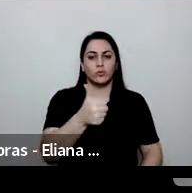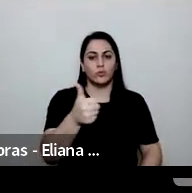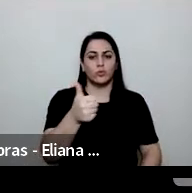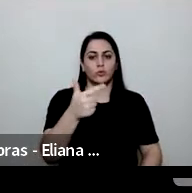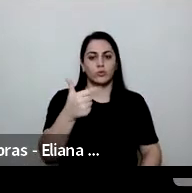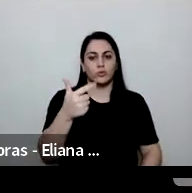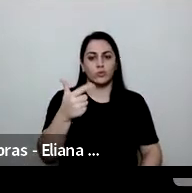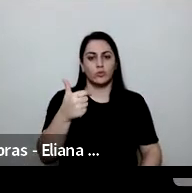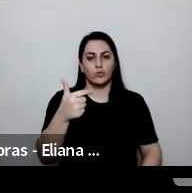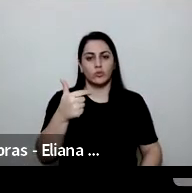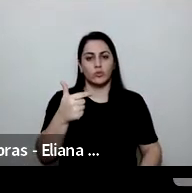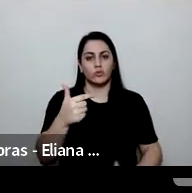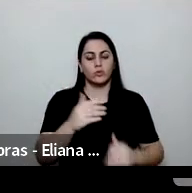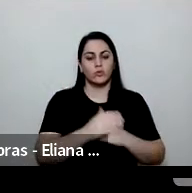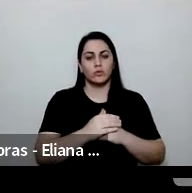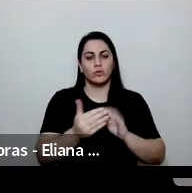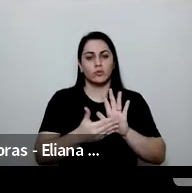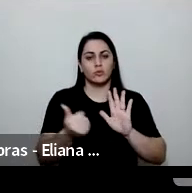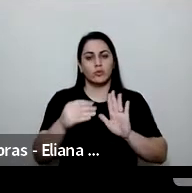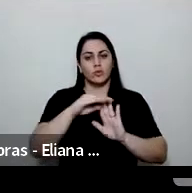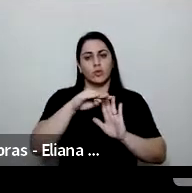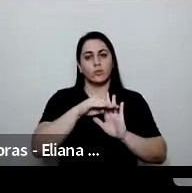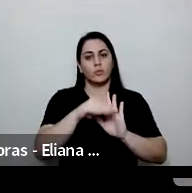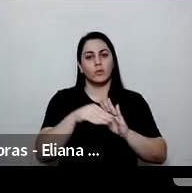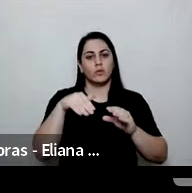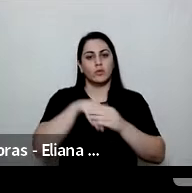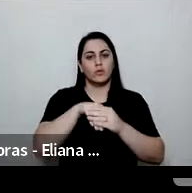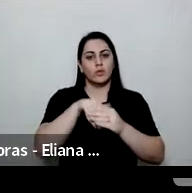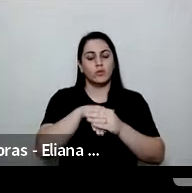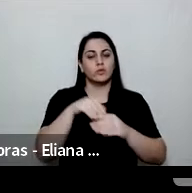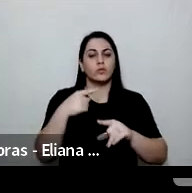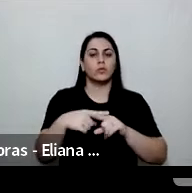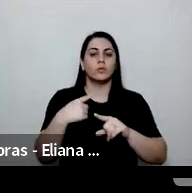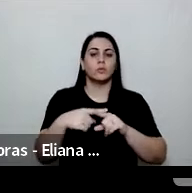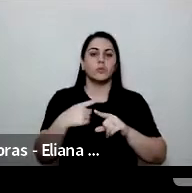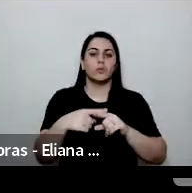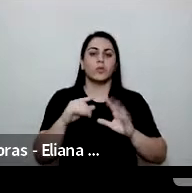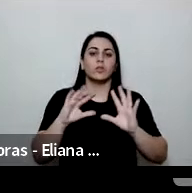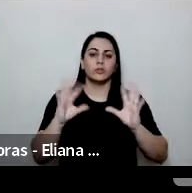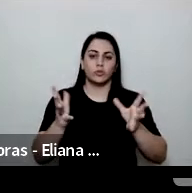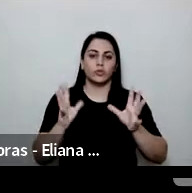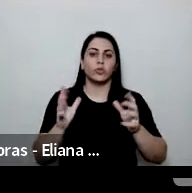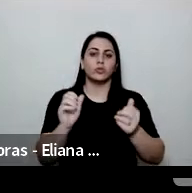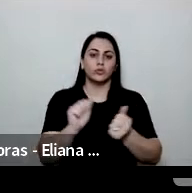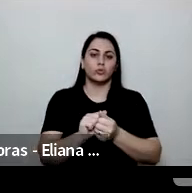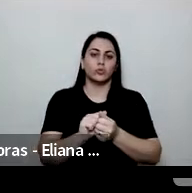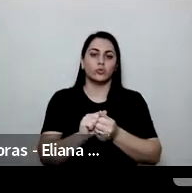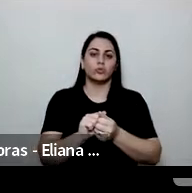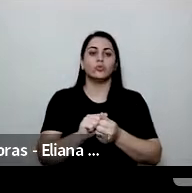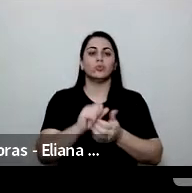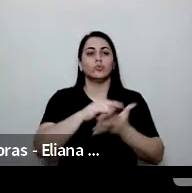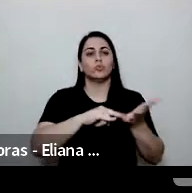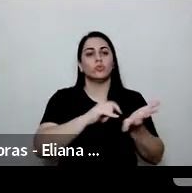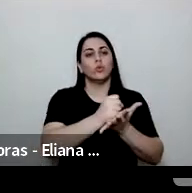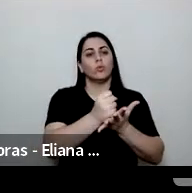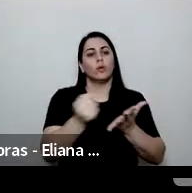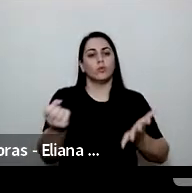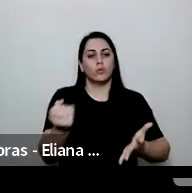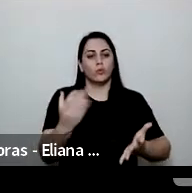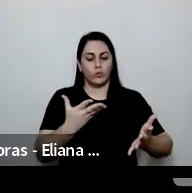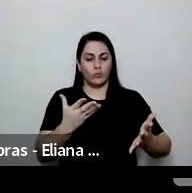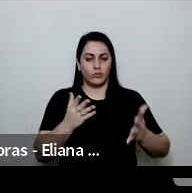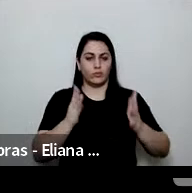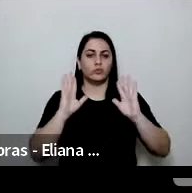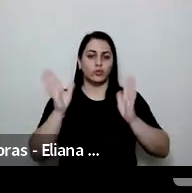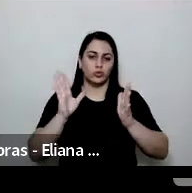12 da falta das eleições porque as partes Juntar uma certidão 72 Novas hoje já